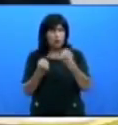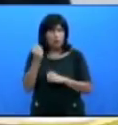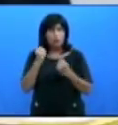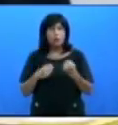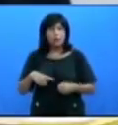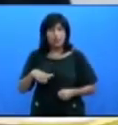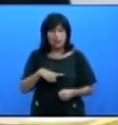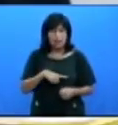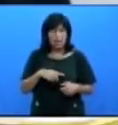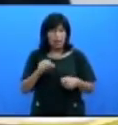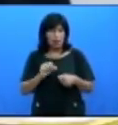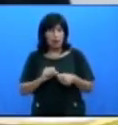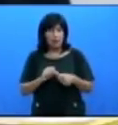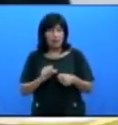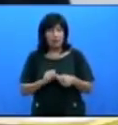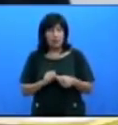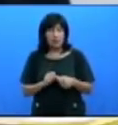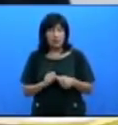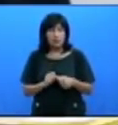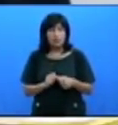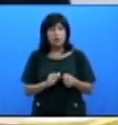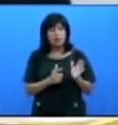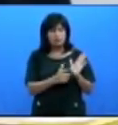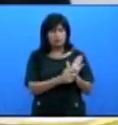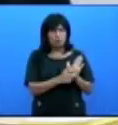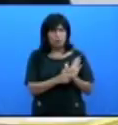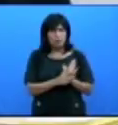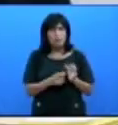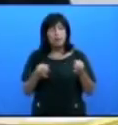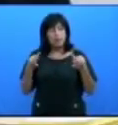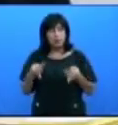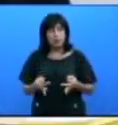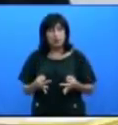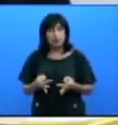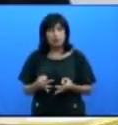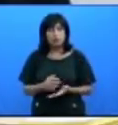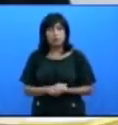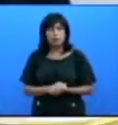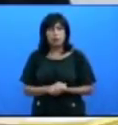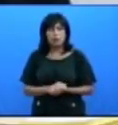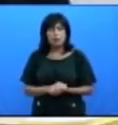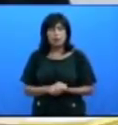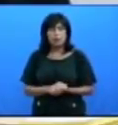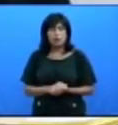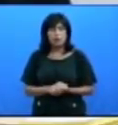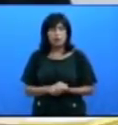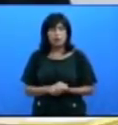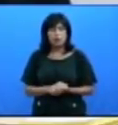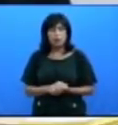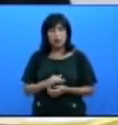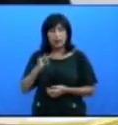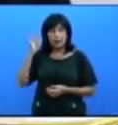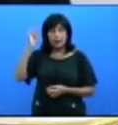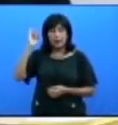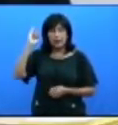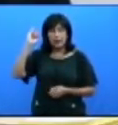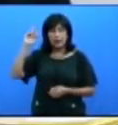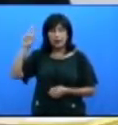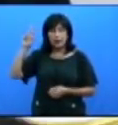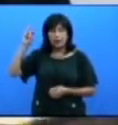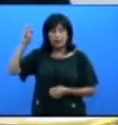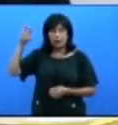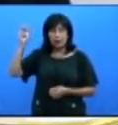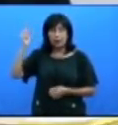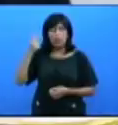o proprietário aberto uma nova firma com outra razão social e CNPJ, a empresa José